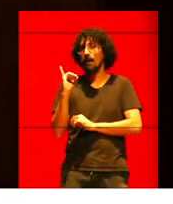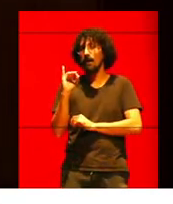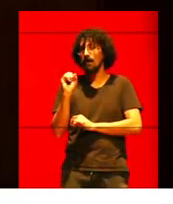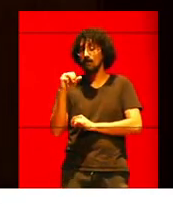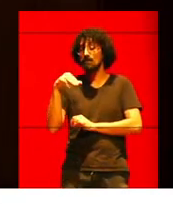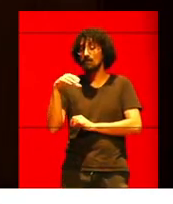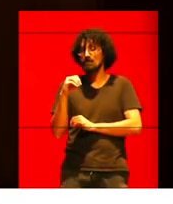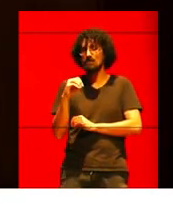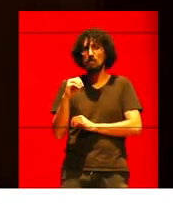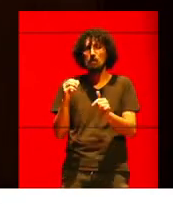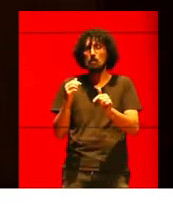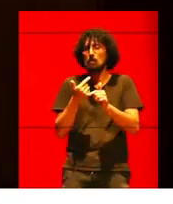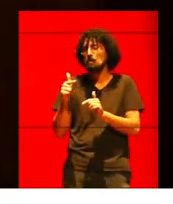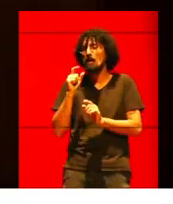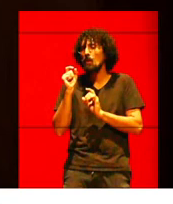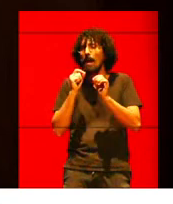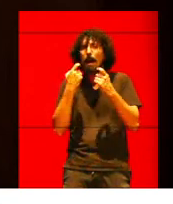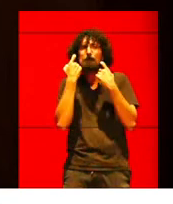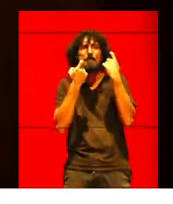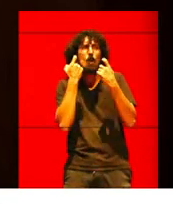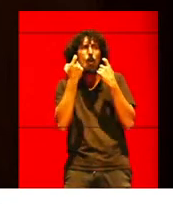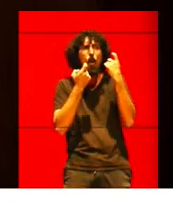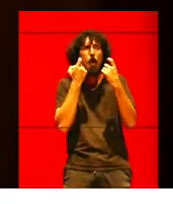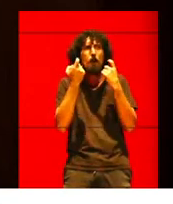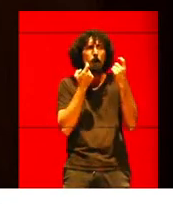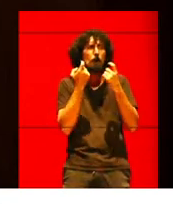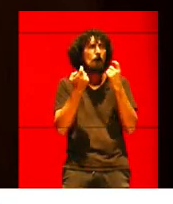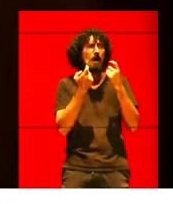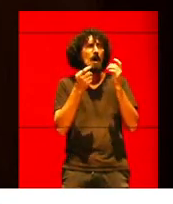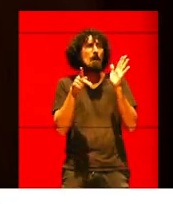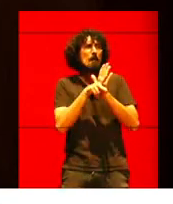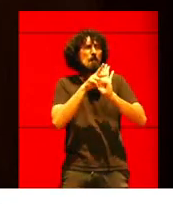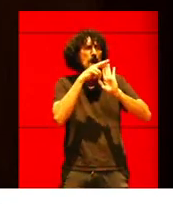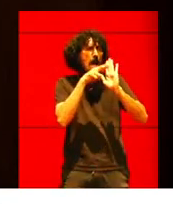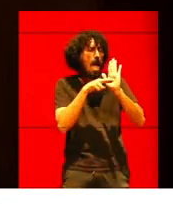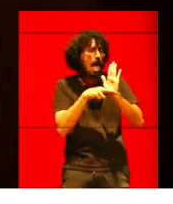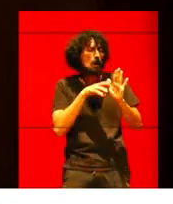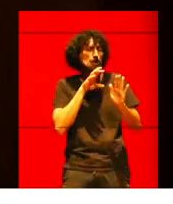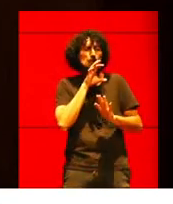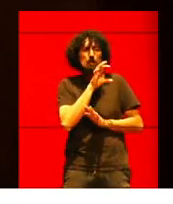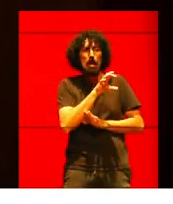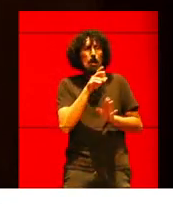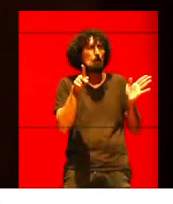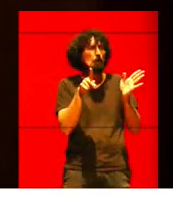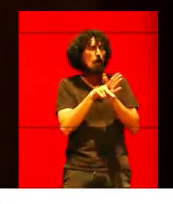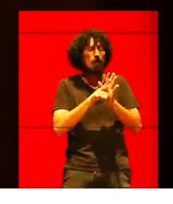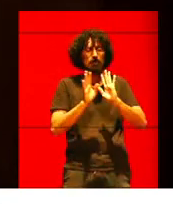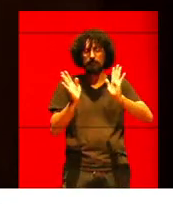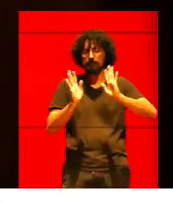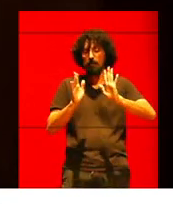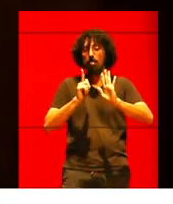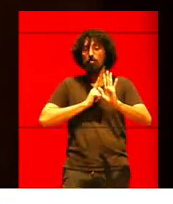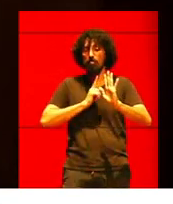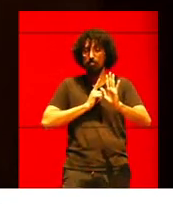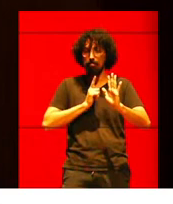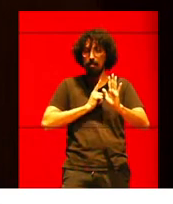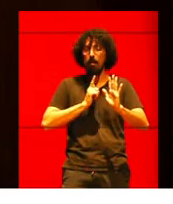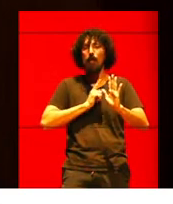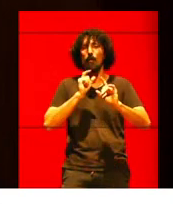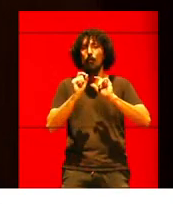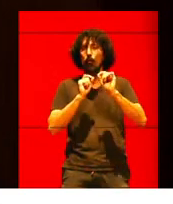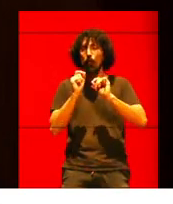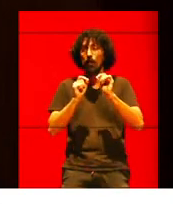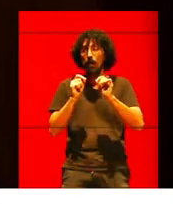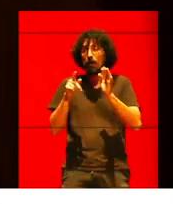questões estéticas, tão somente. Eu quero saber do sentir e eu quero saber também da imagem que